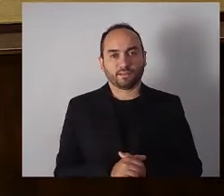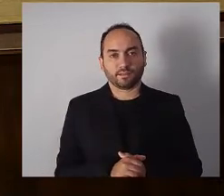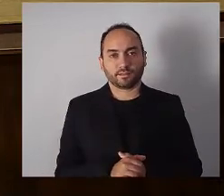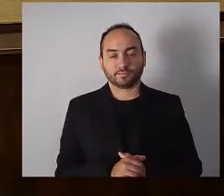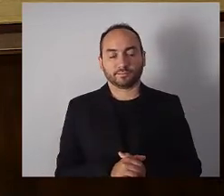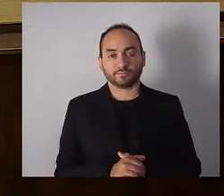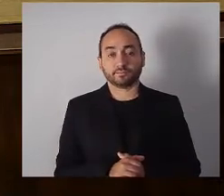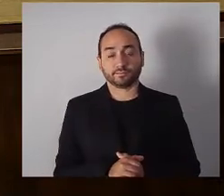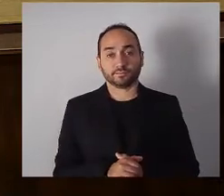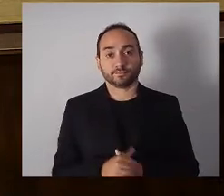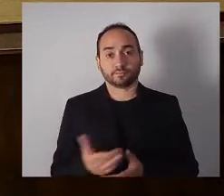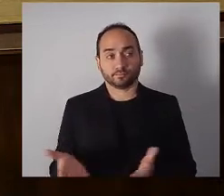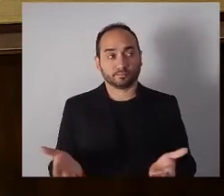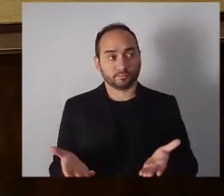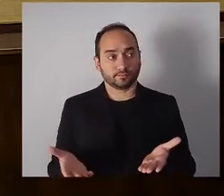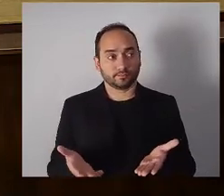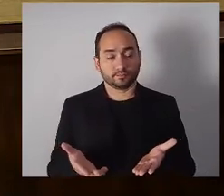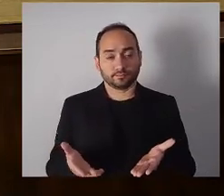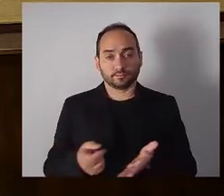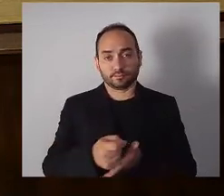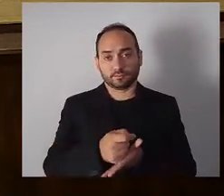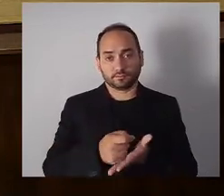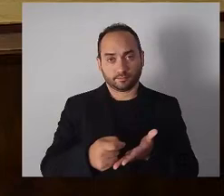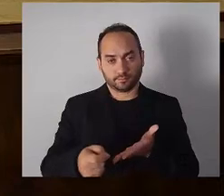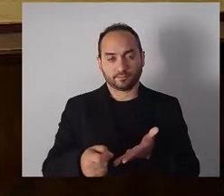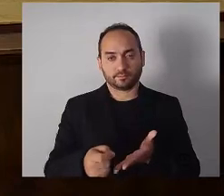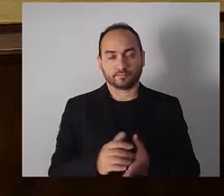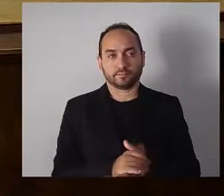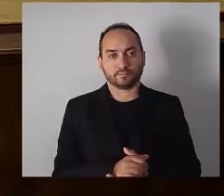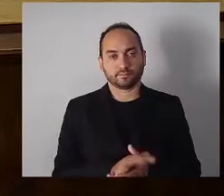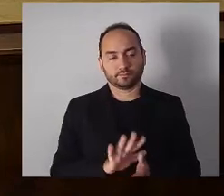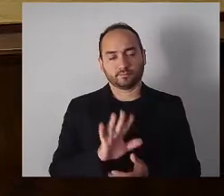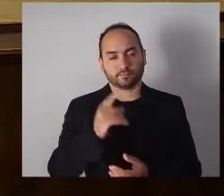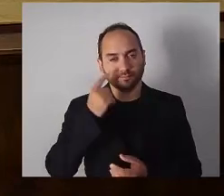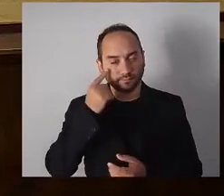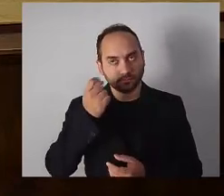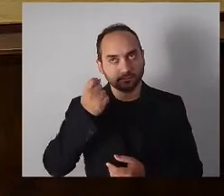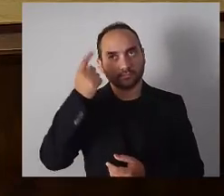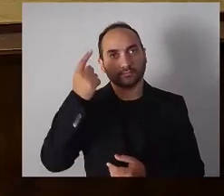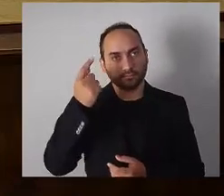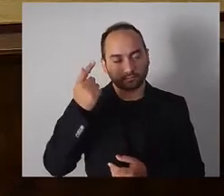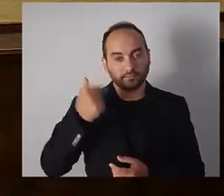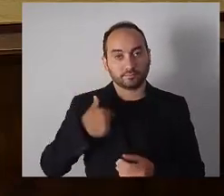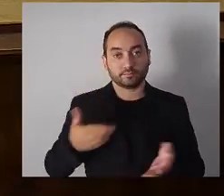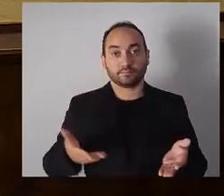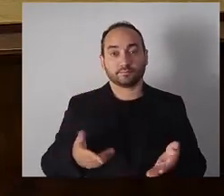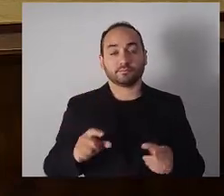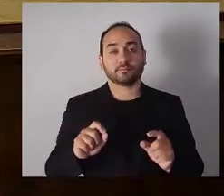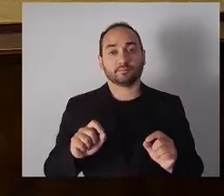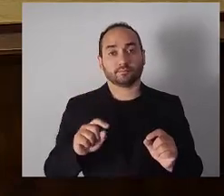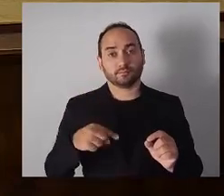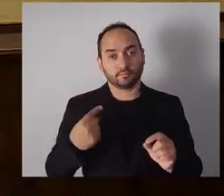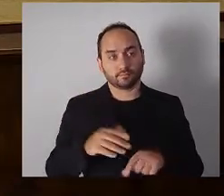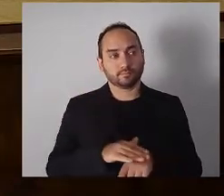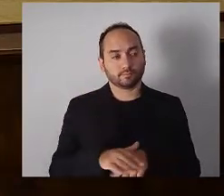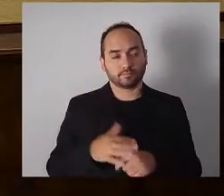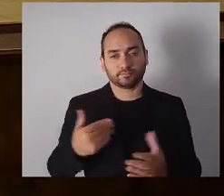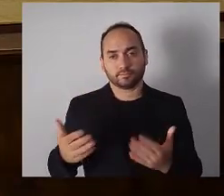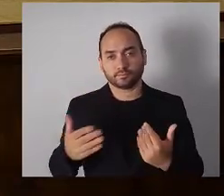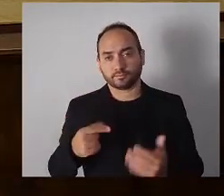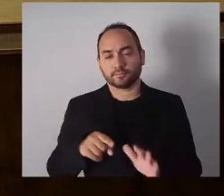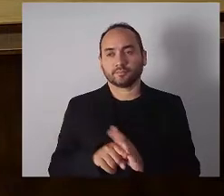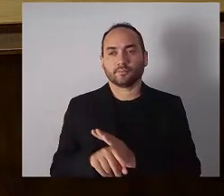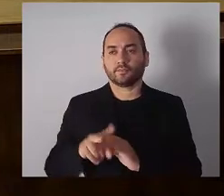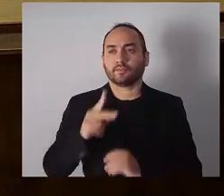Então, vamos lá para o nosso... engraçado que surgiu a ideia daqui hoje, né? A gente conversando e eu perguntava